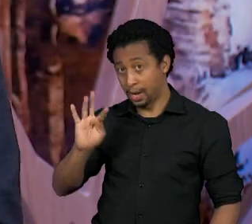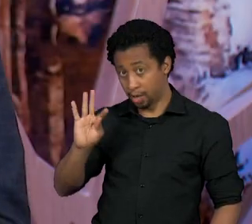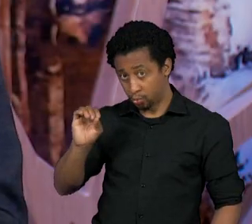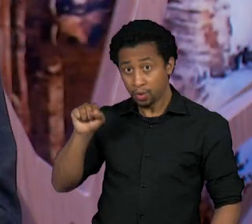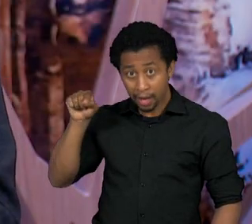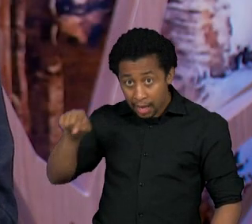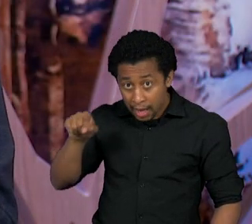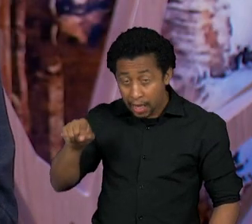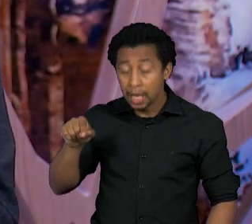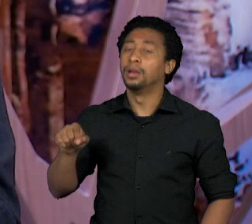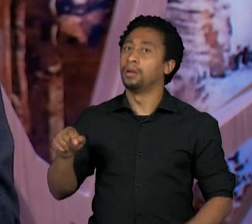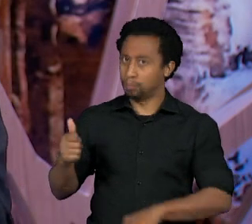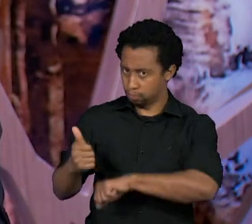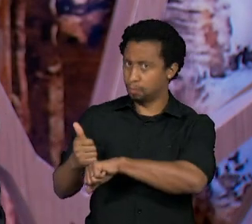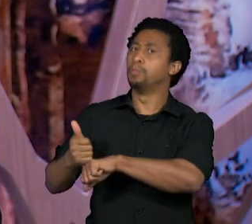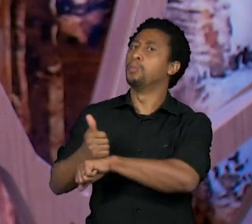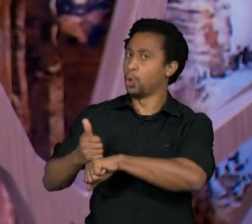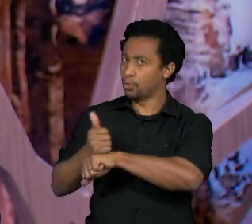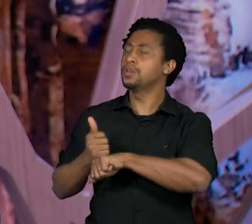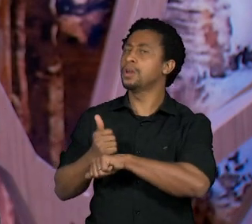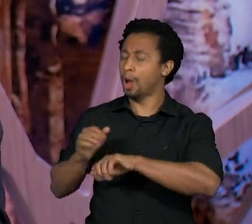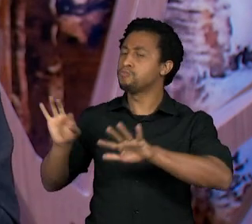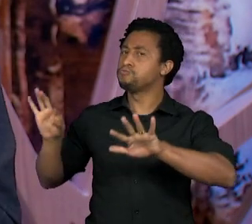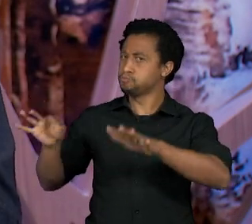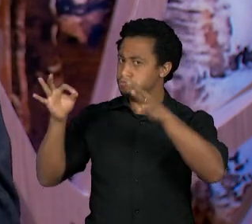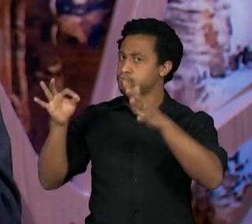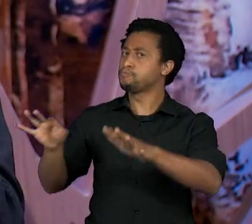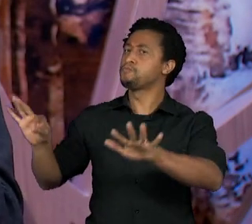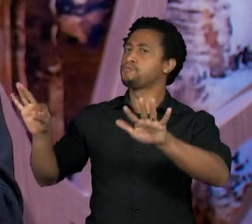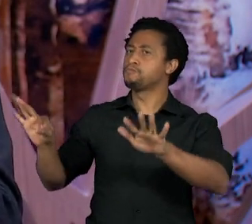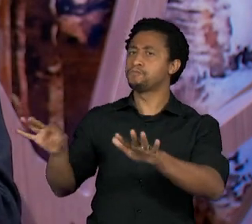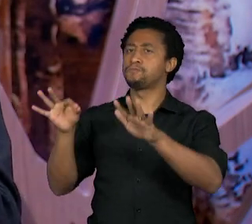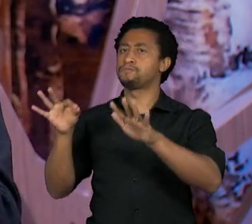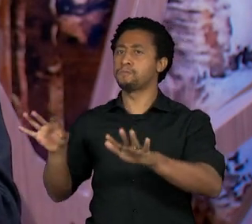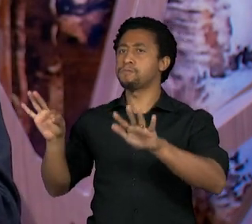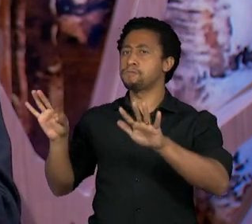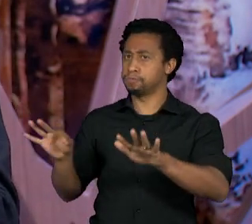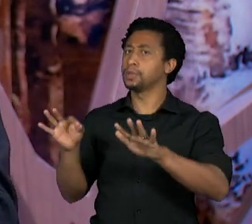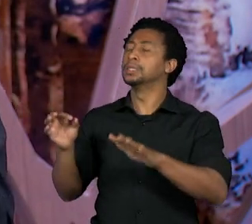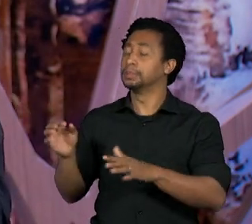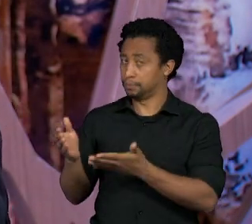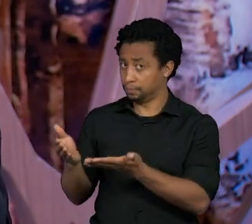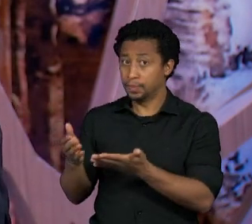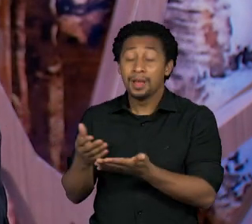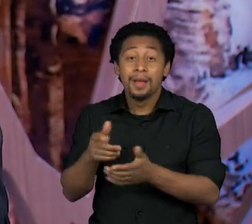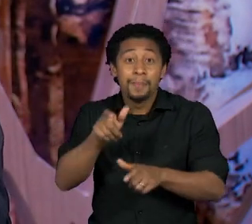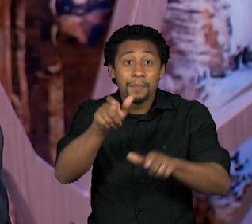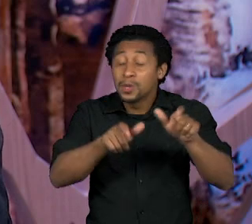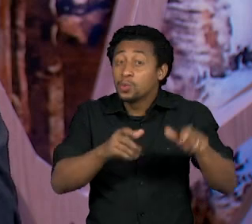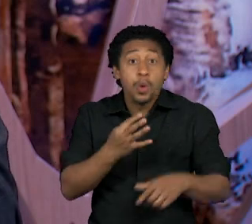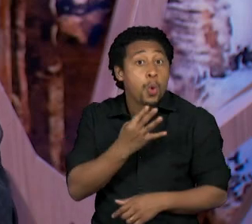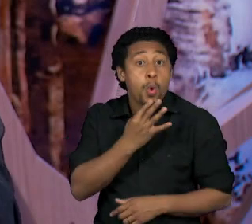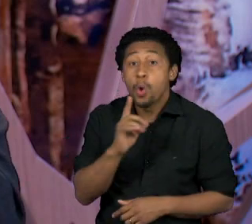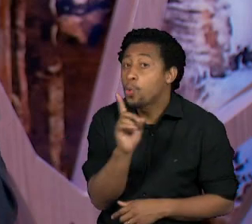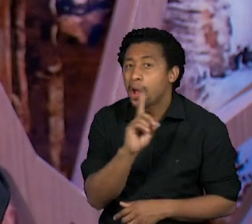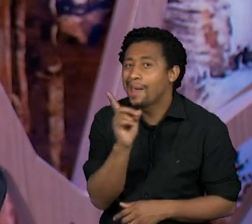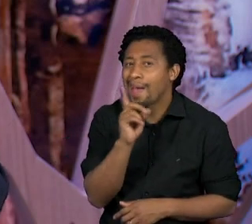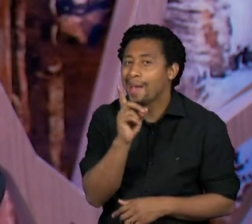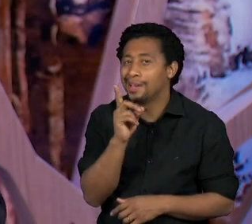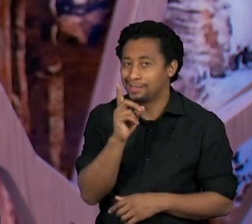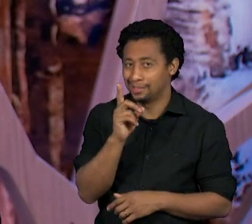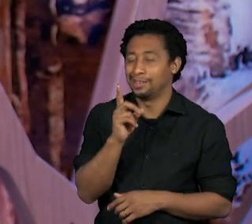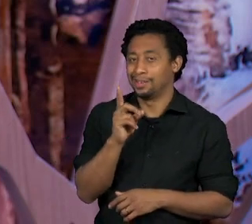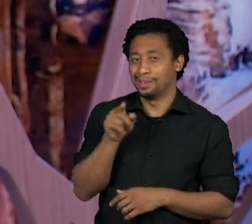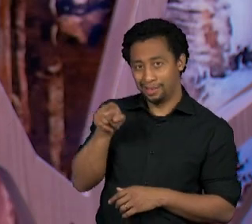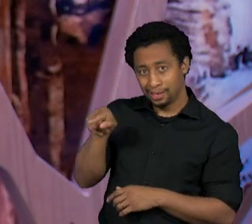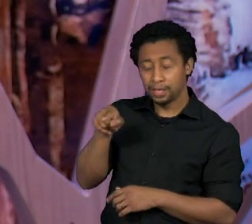Quem não conhece, às vezes, música de câmera, tá certo? E já ouviu o João Gilberto, ele não percebe que